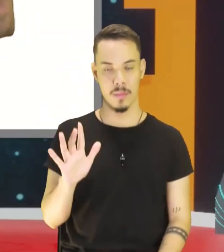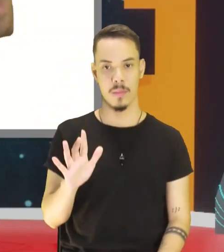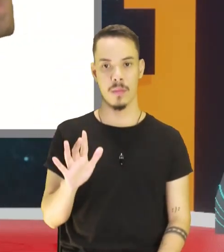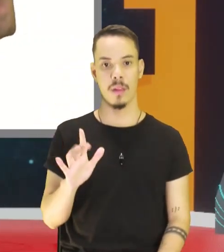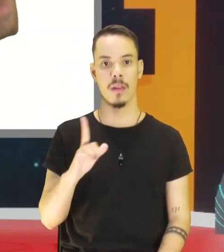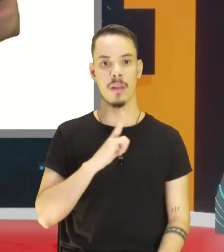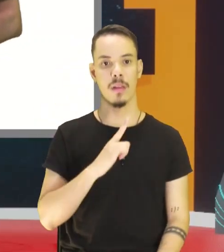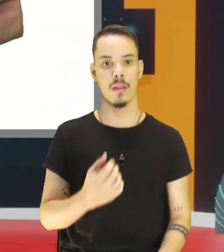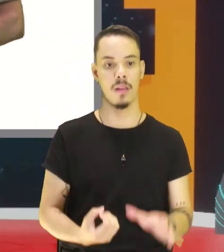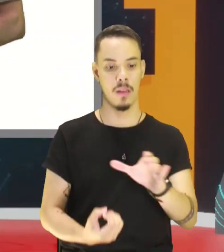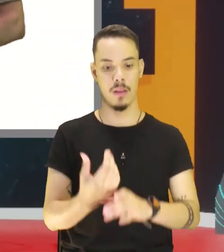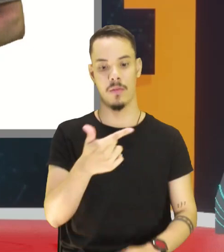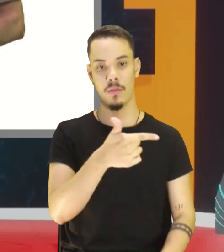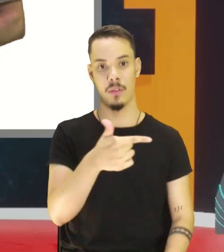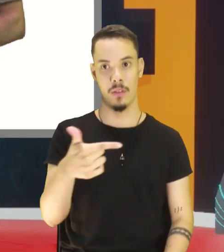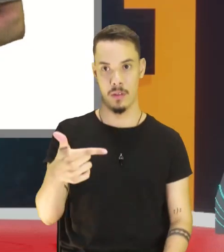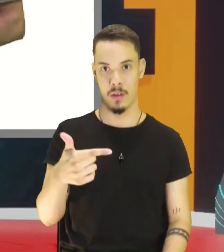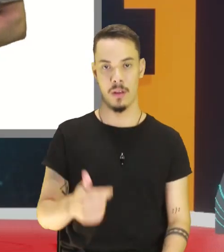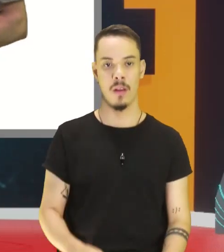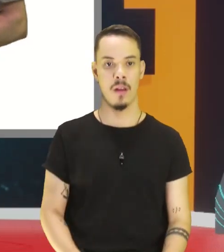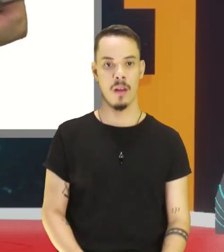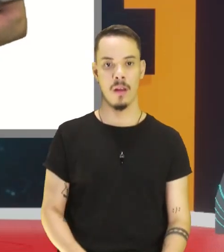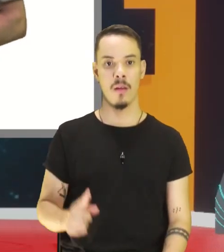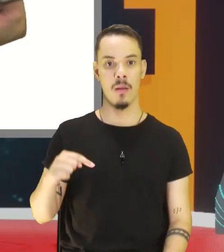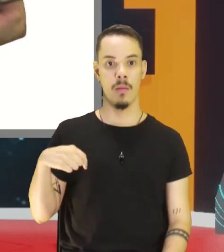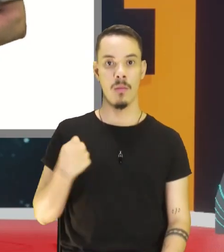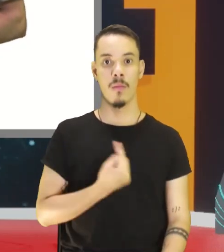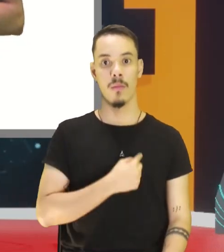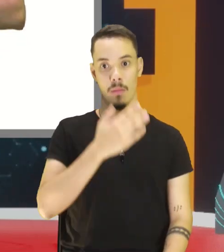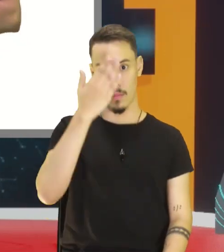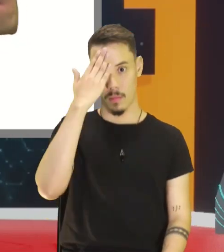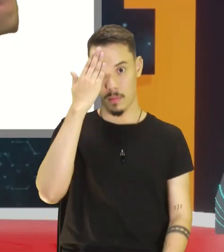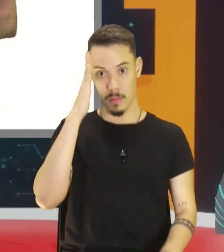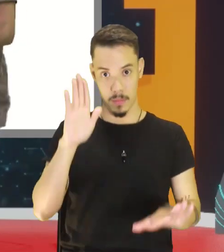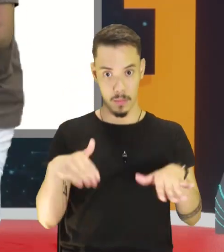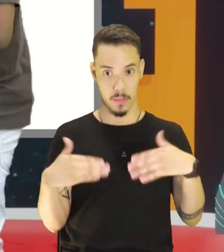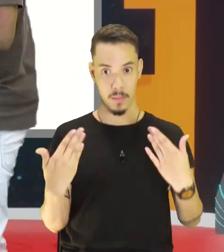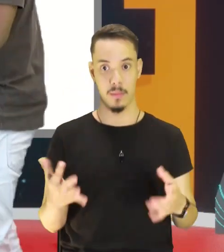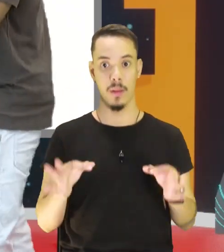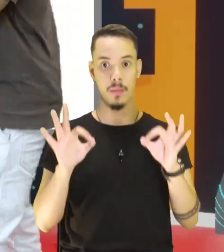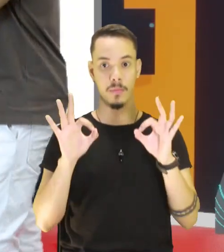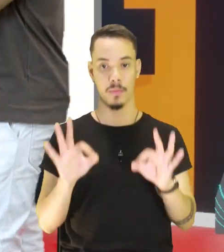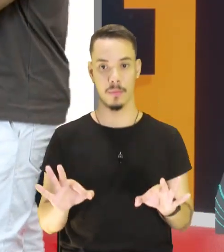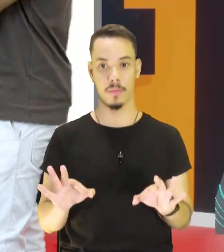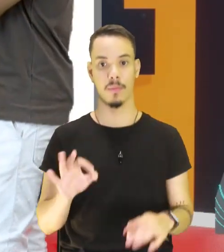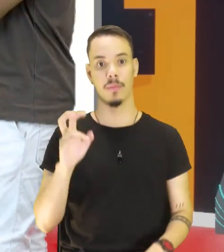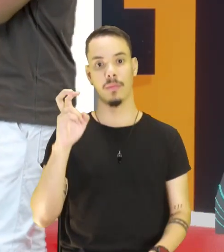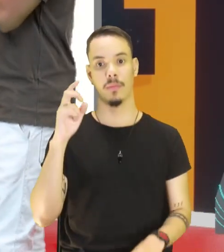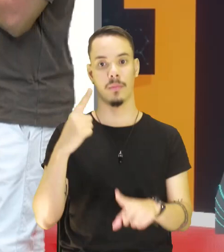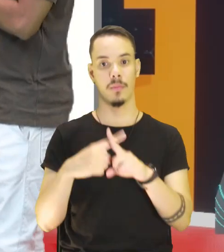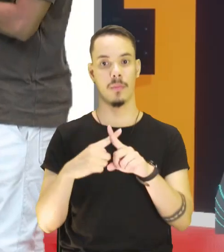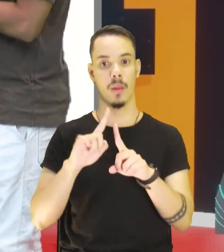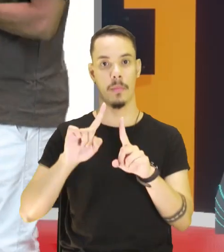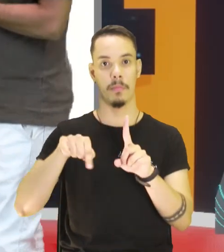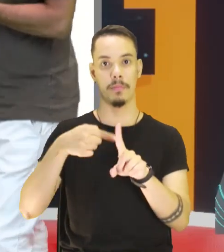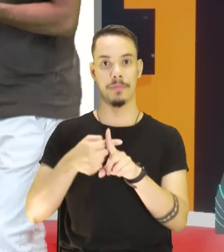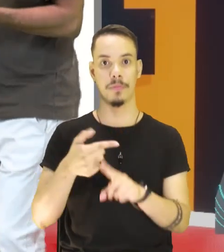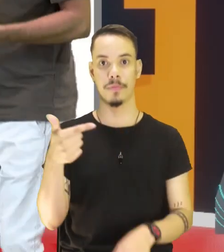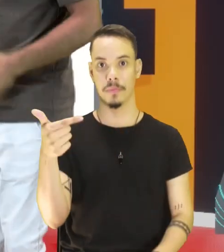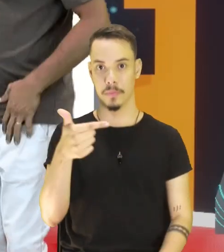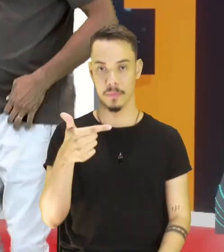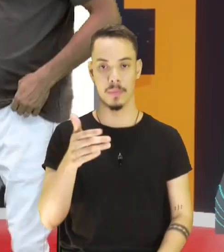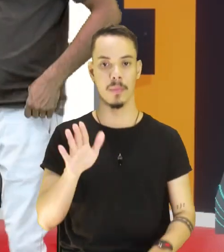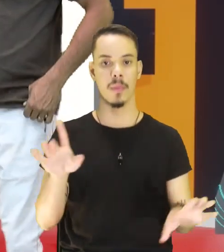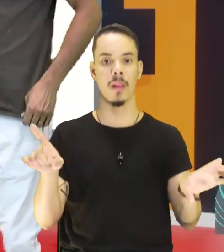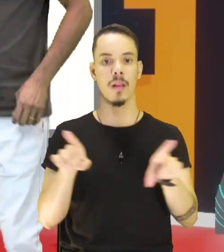saiu 22. Ah, saiu 22. A gente sabe qual é a operação que está lá dentro. Já sabe, tá aqui a função, ó. 5x mais 2, né? E a gente